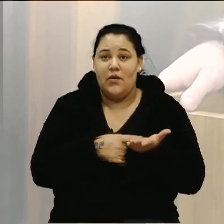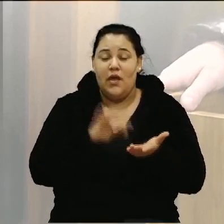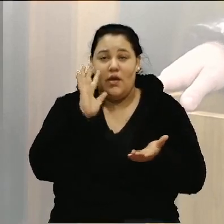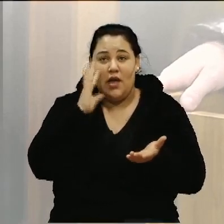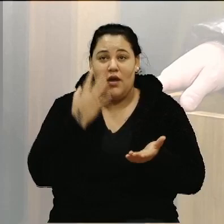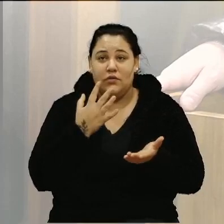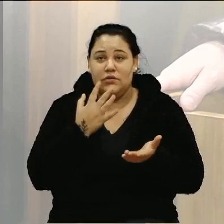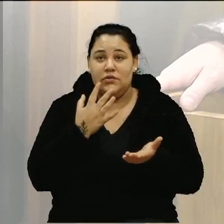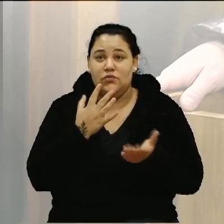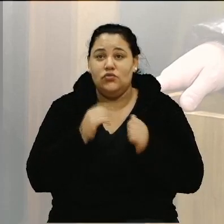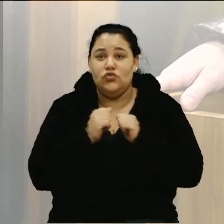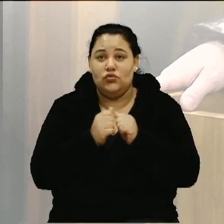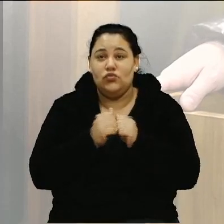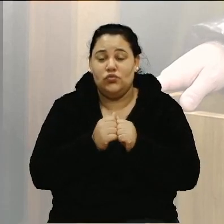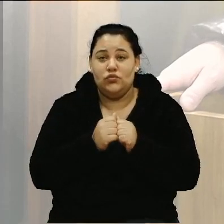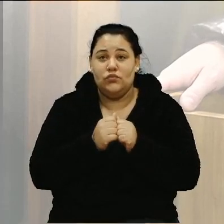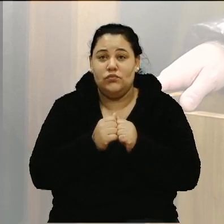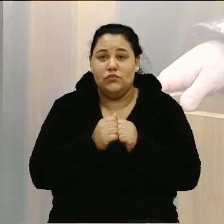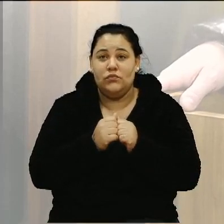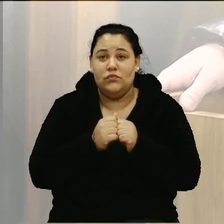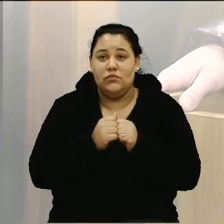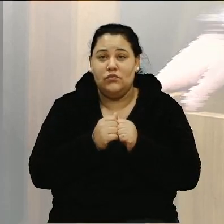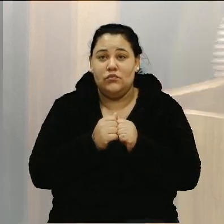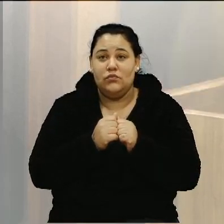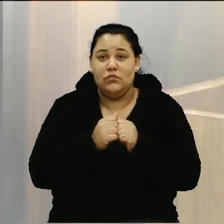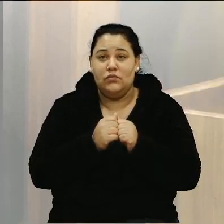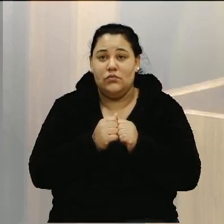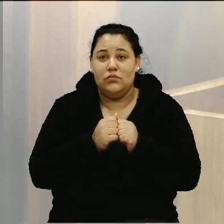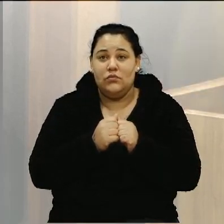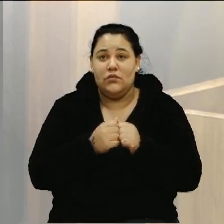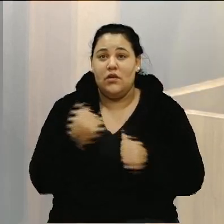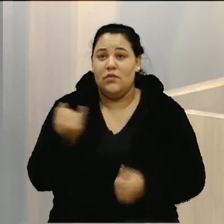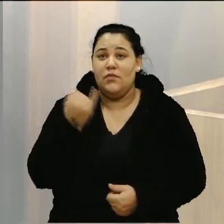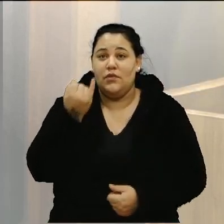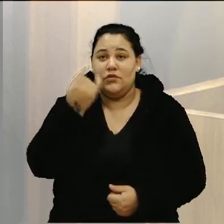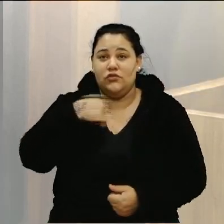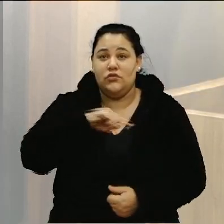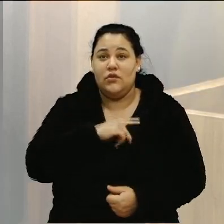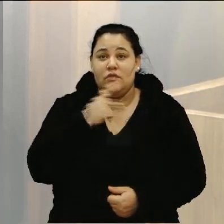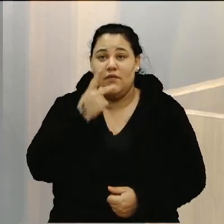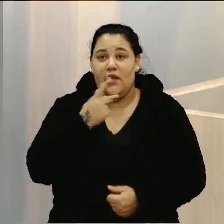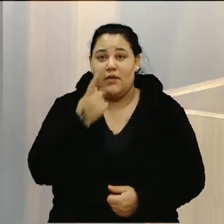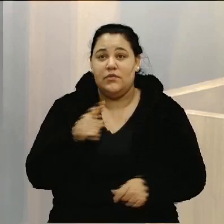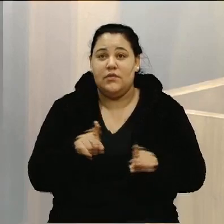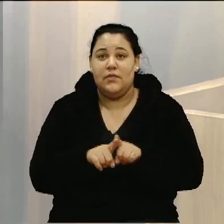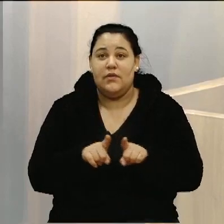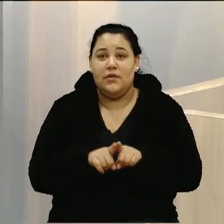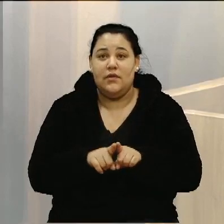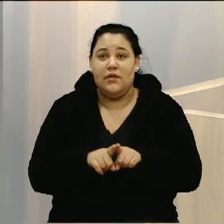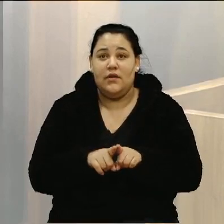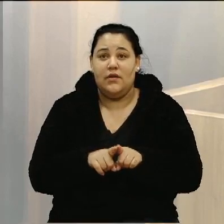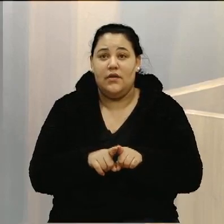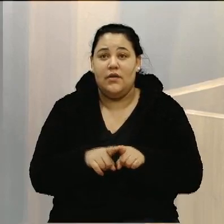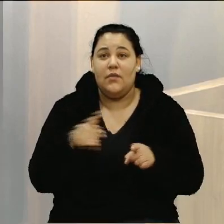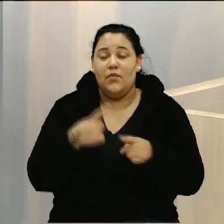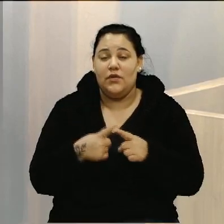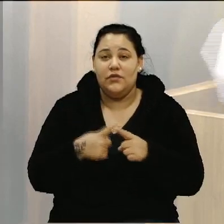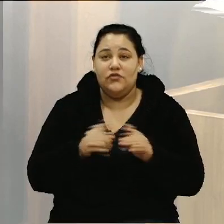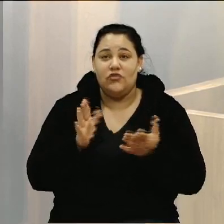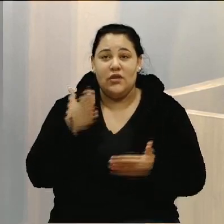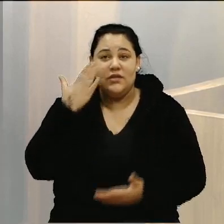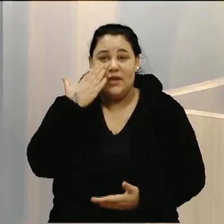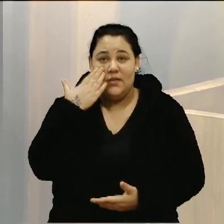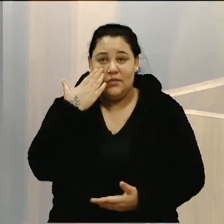dos Deputados. Então, é isso que é importante nós trazermos. Porque sabem,